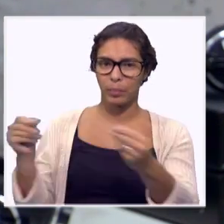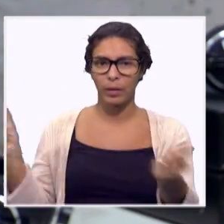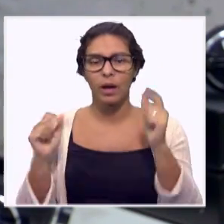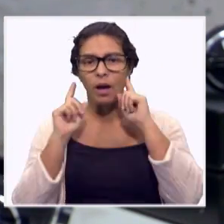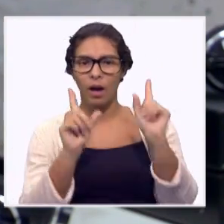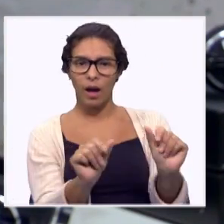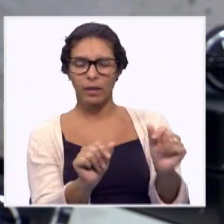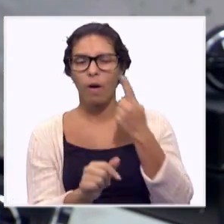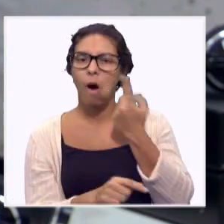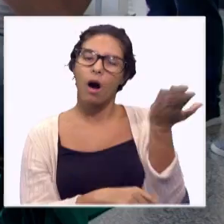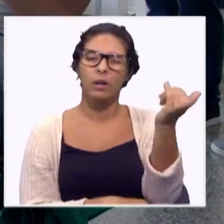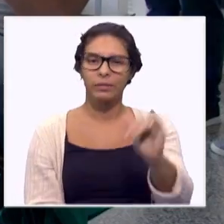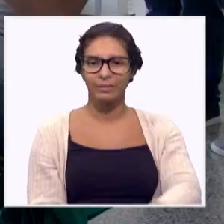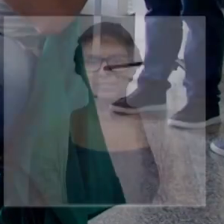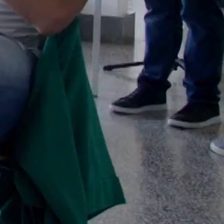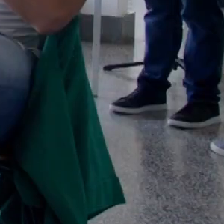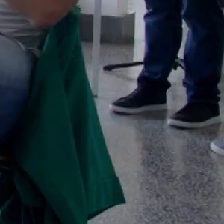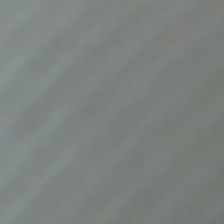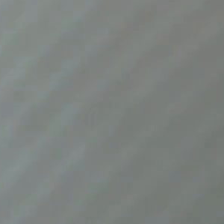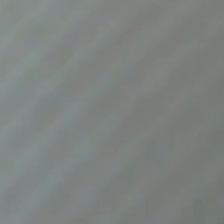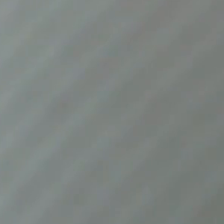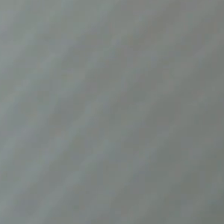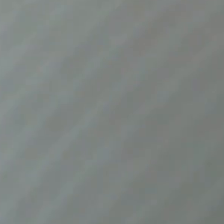bem assim. Ora, espreita!